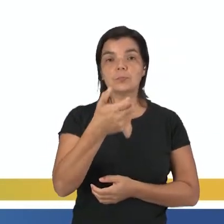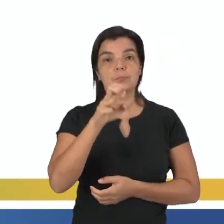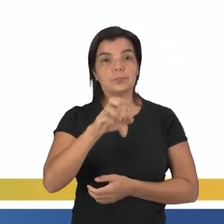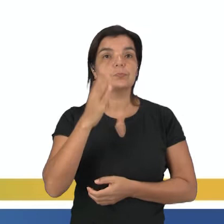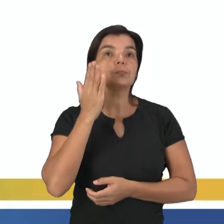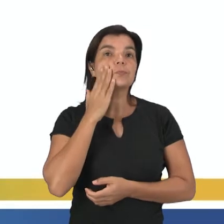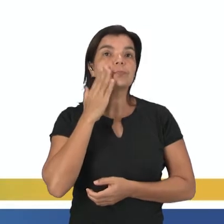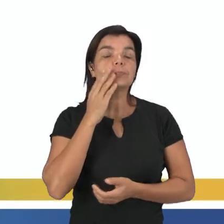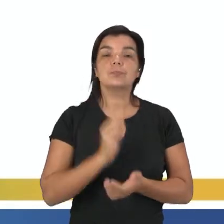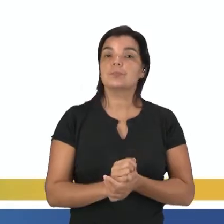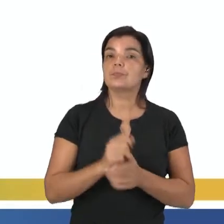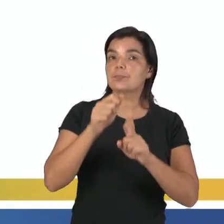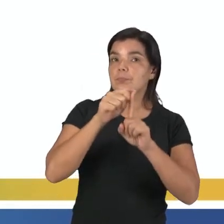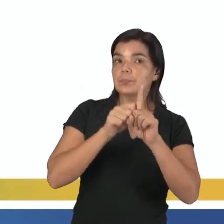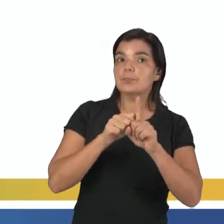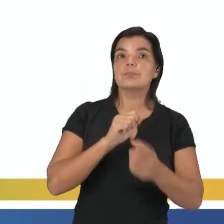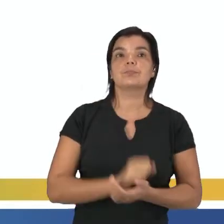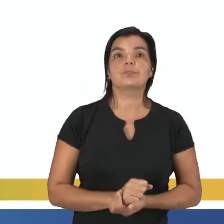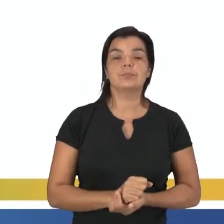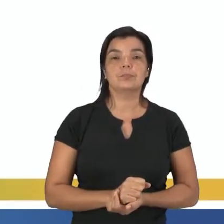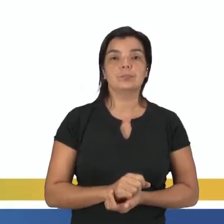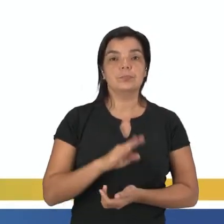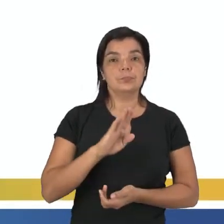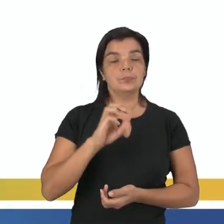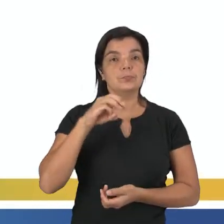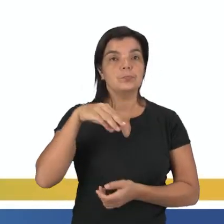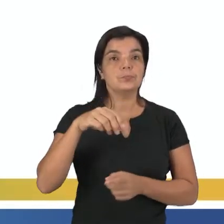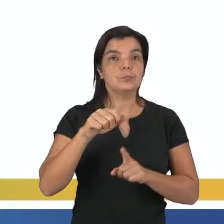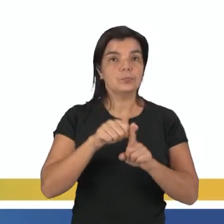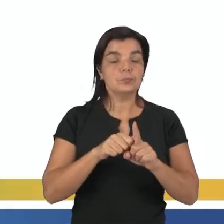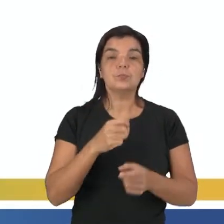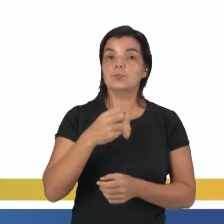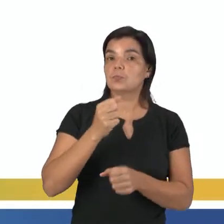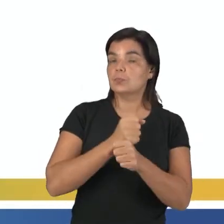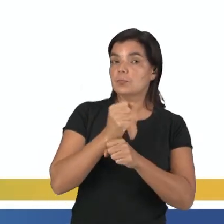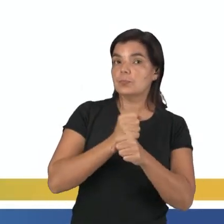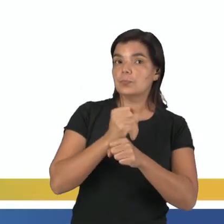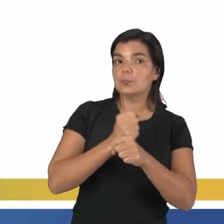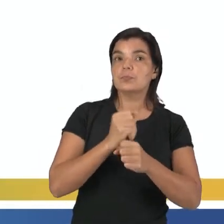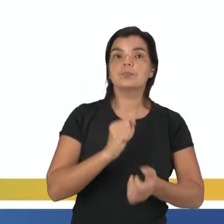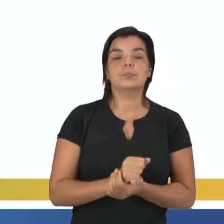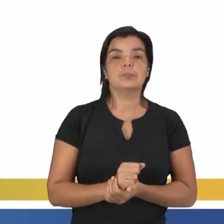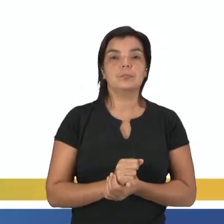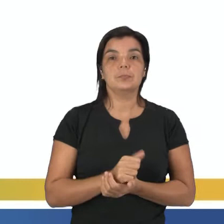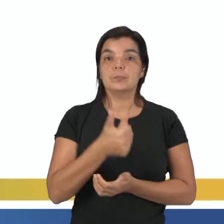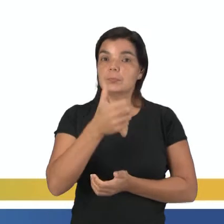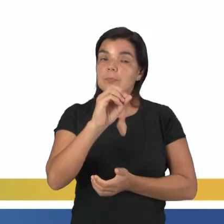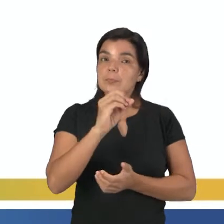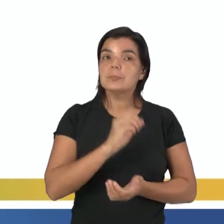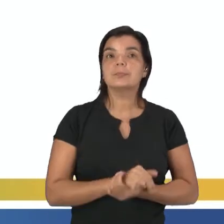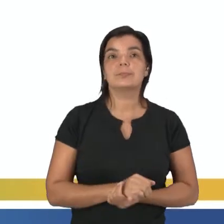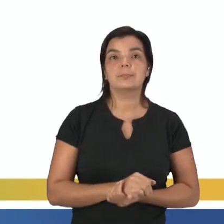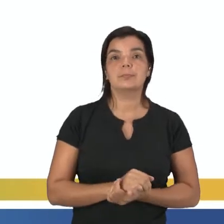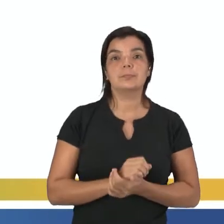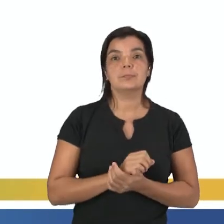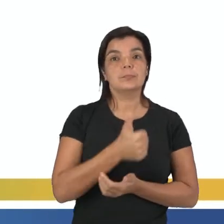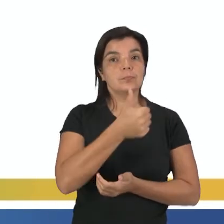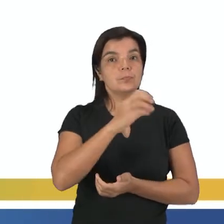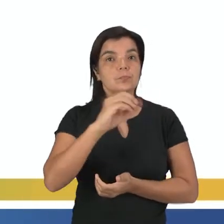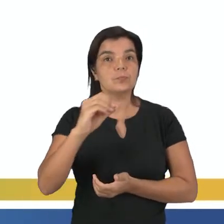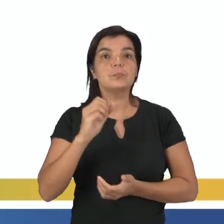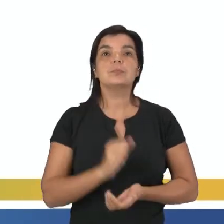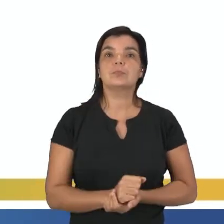tendo a quinzena, o mês, o bimestre, o ano, a década, o